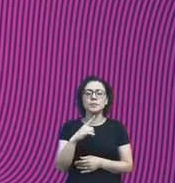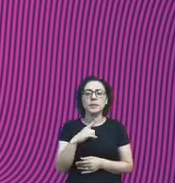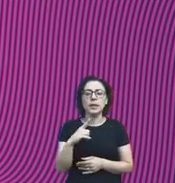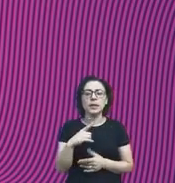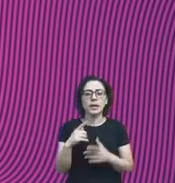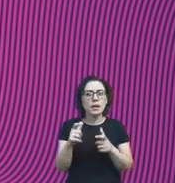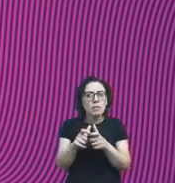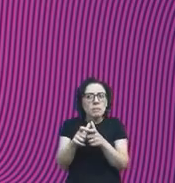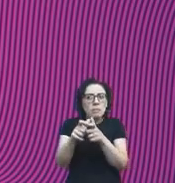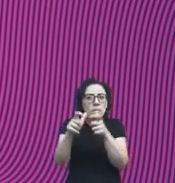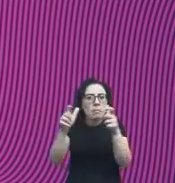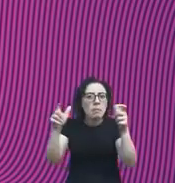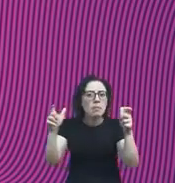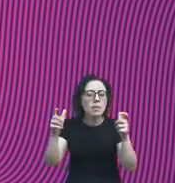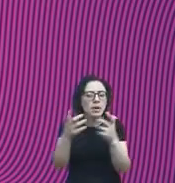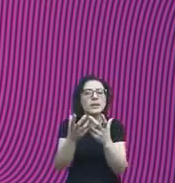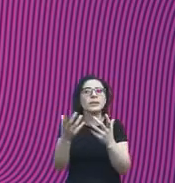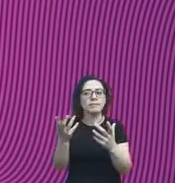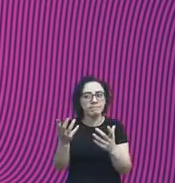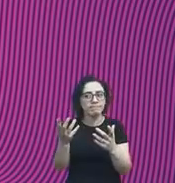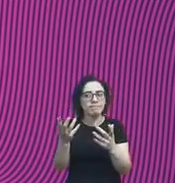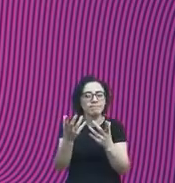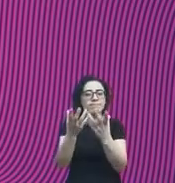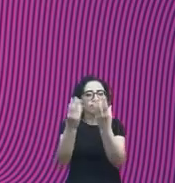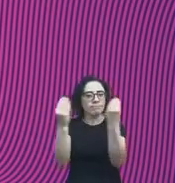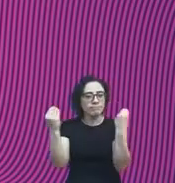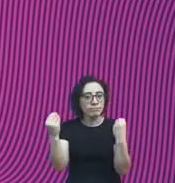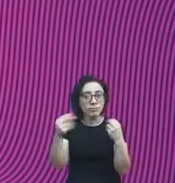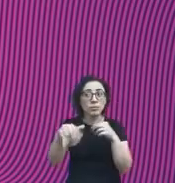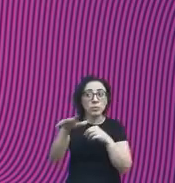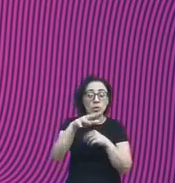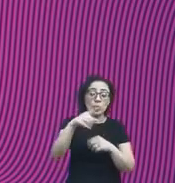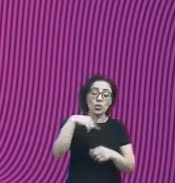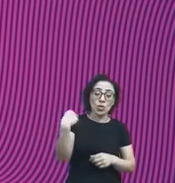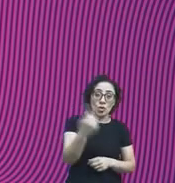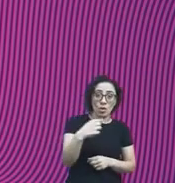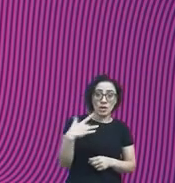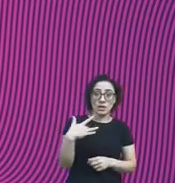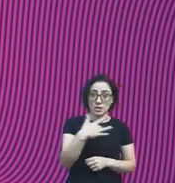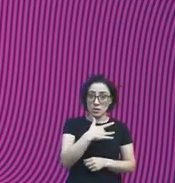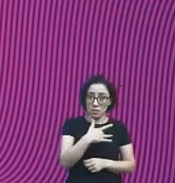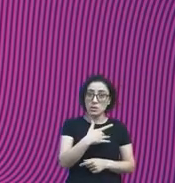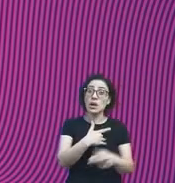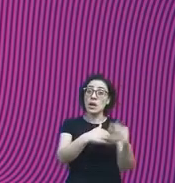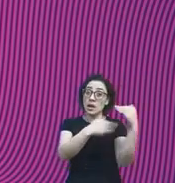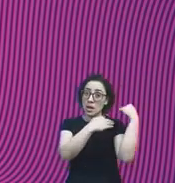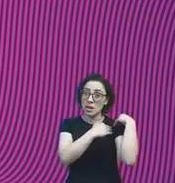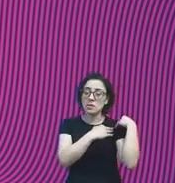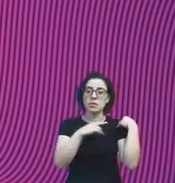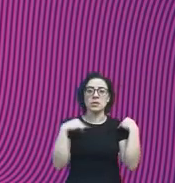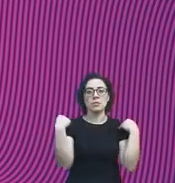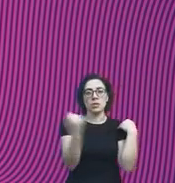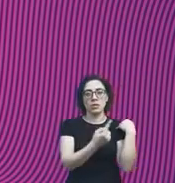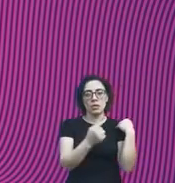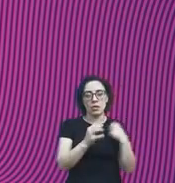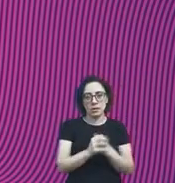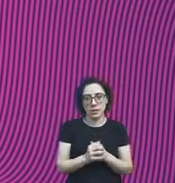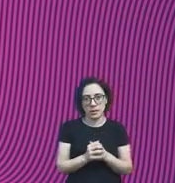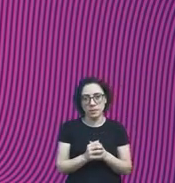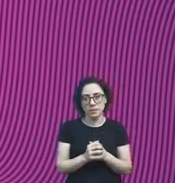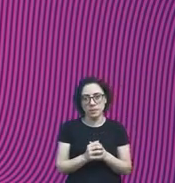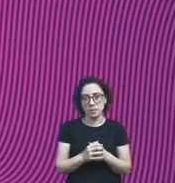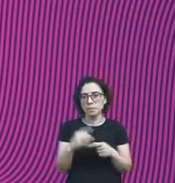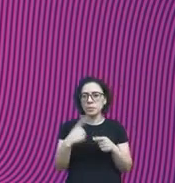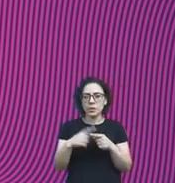responsabilidade pelo que está acontecendo, por esse esgotamento. Porque tem havido uma tentativa, na minha